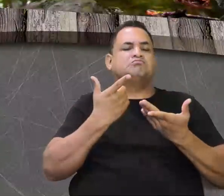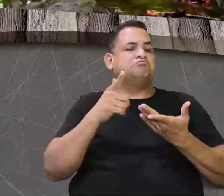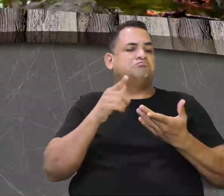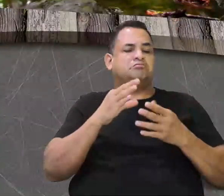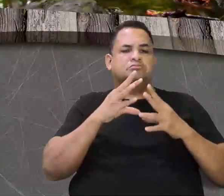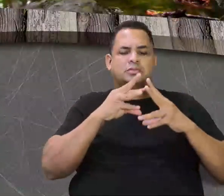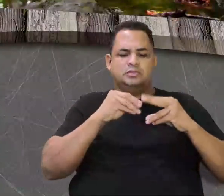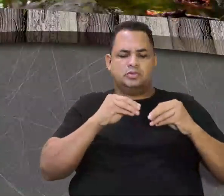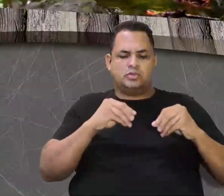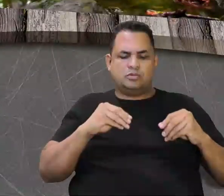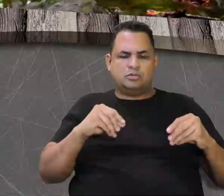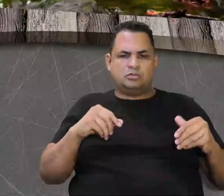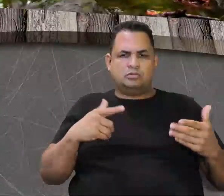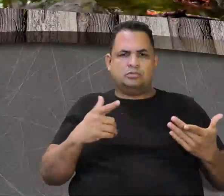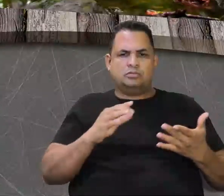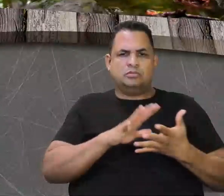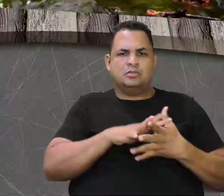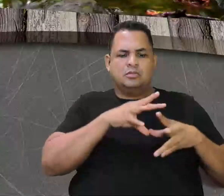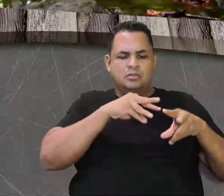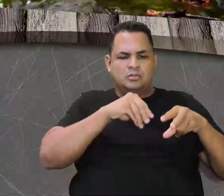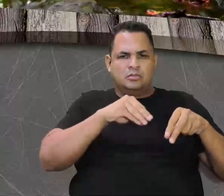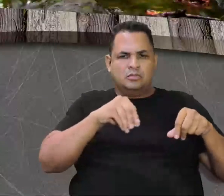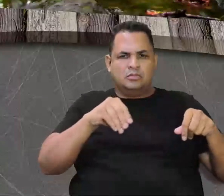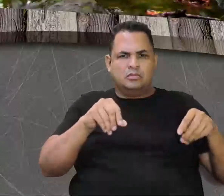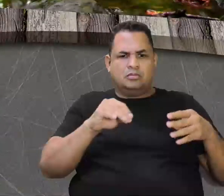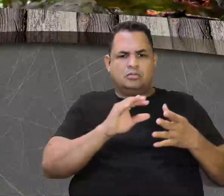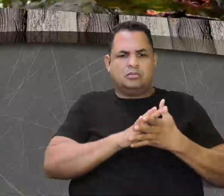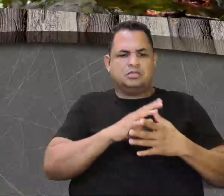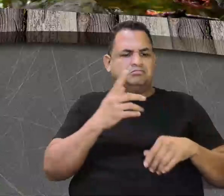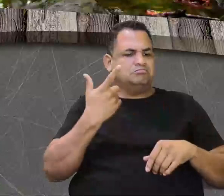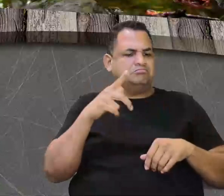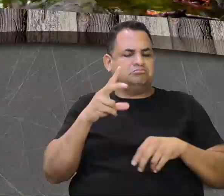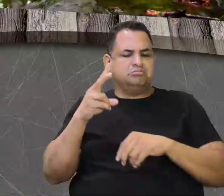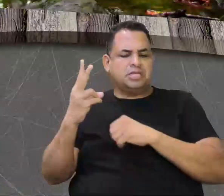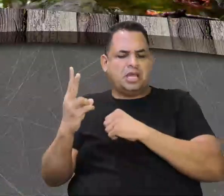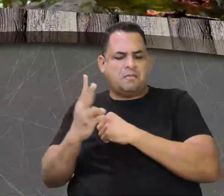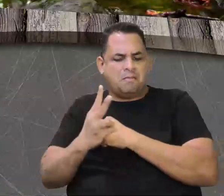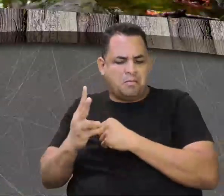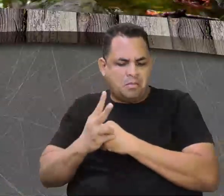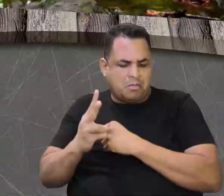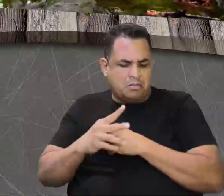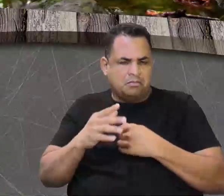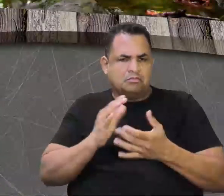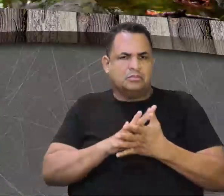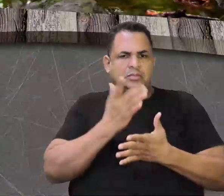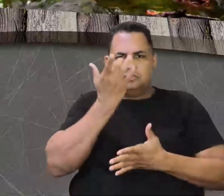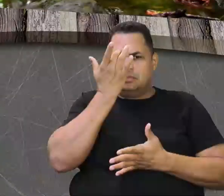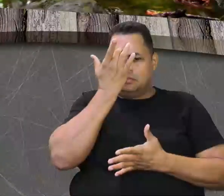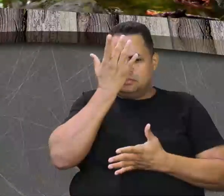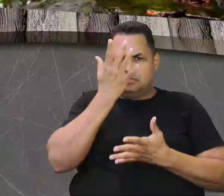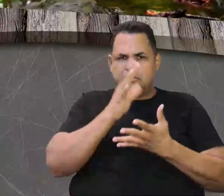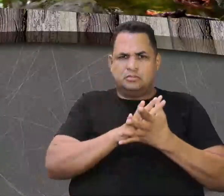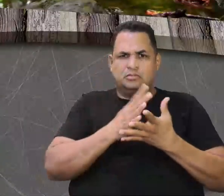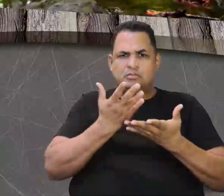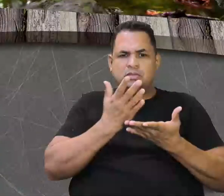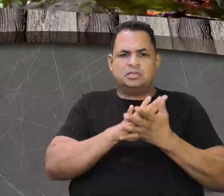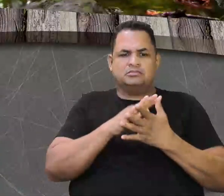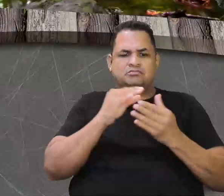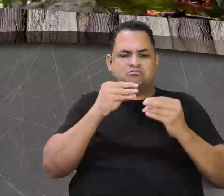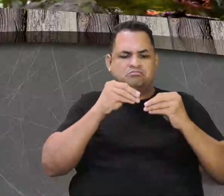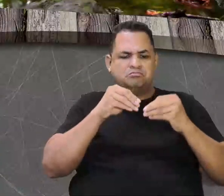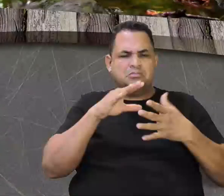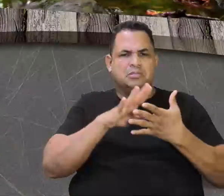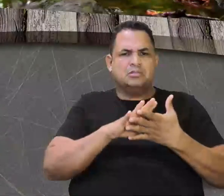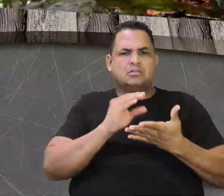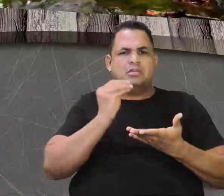decompor. O solo vai ficar desprotegido, vai ser fácil dele se